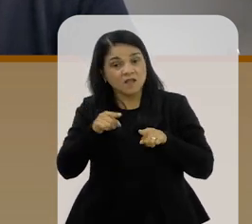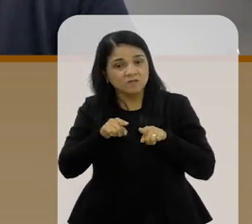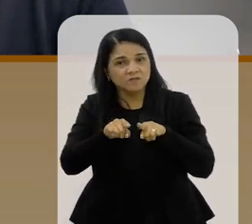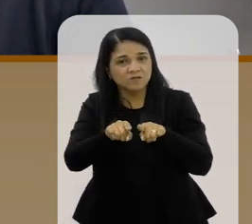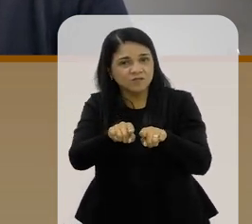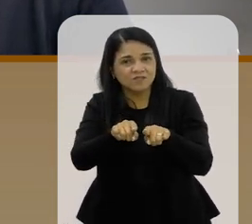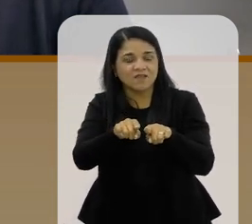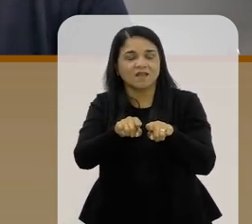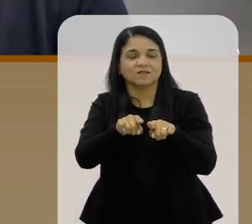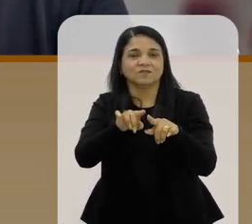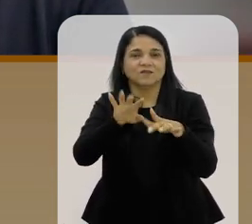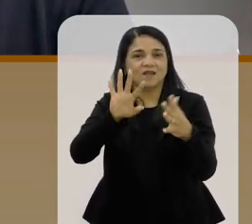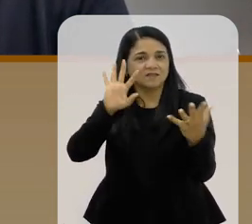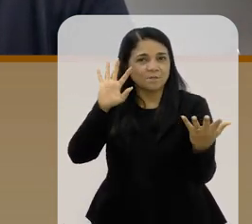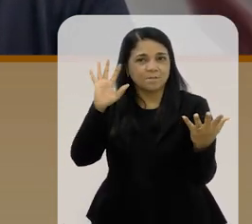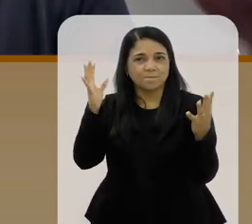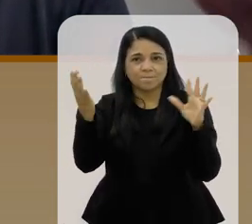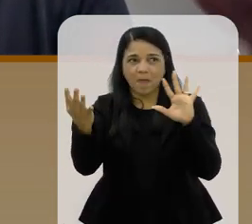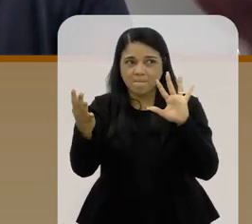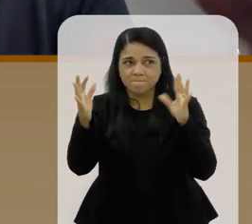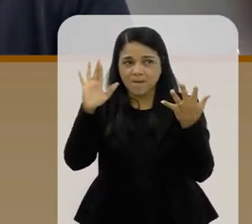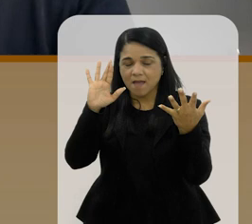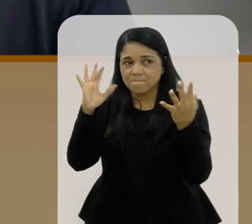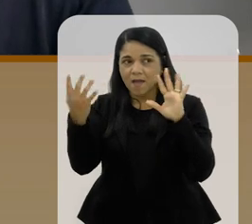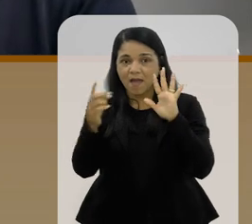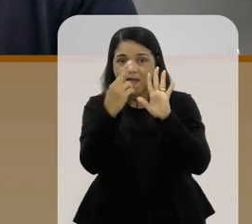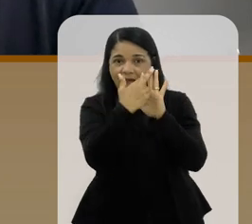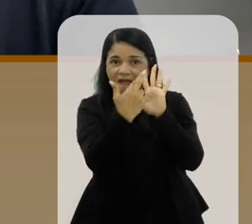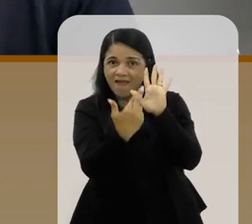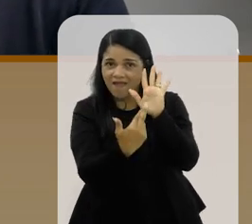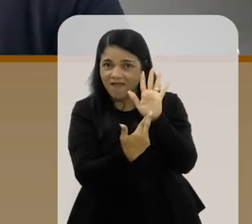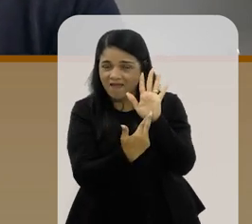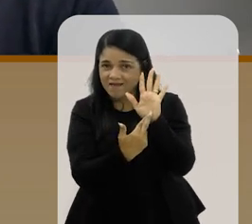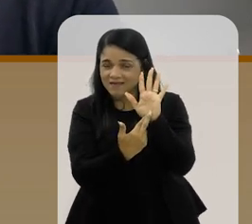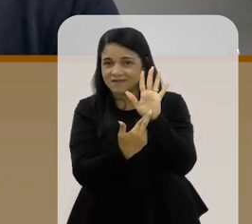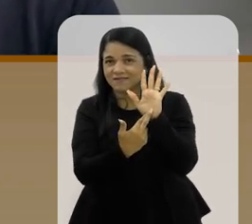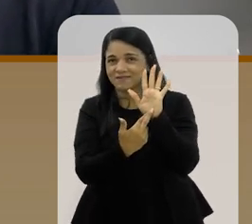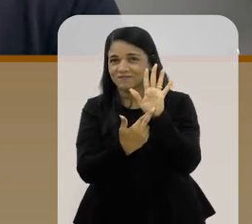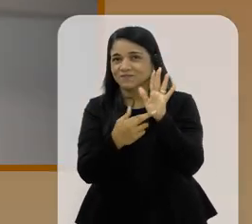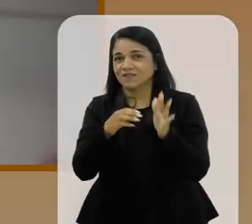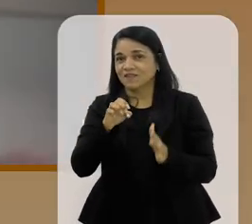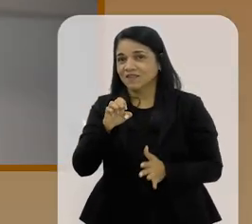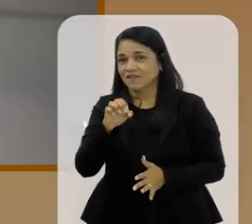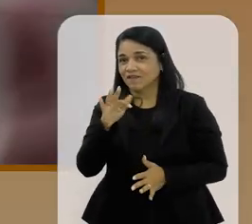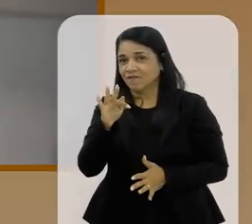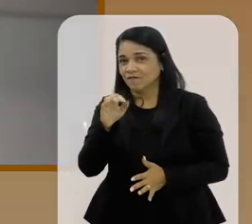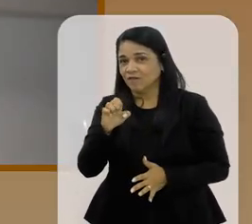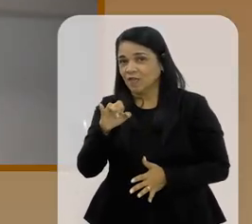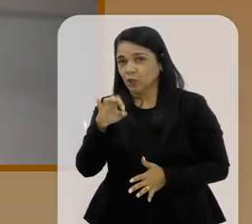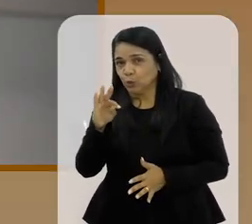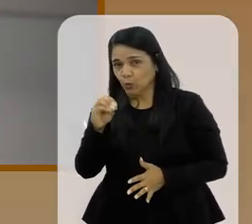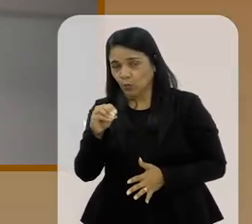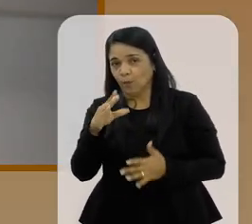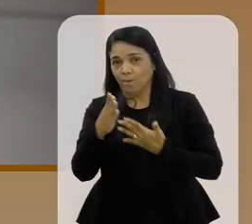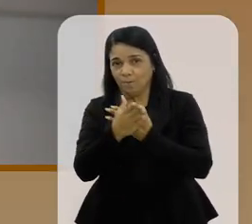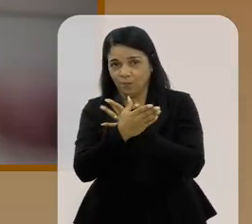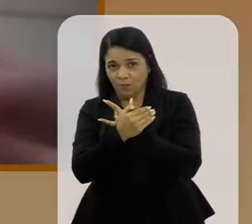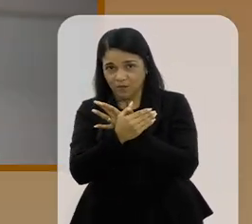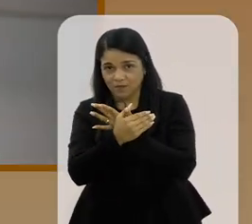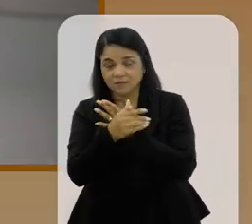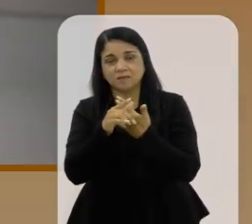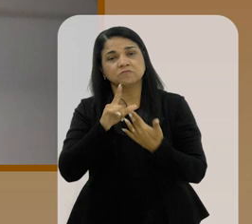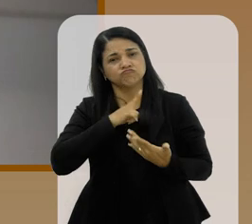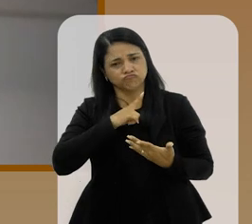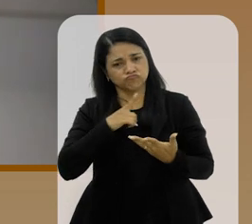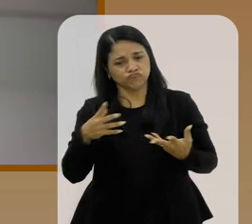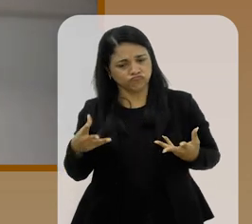associada a esses objetos que vivem sob essas regras bem sensíveis, você